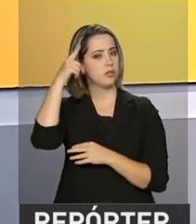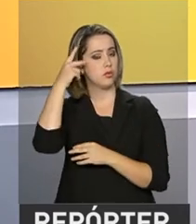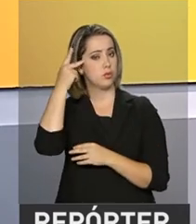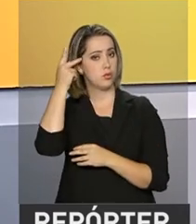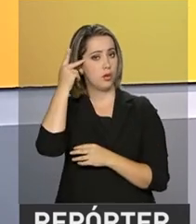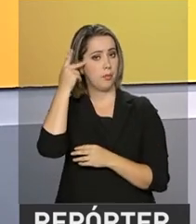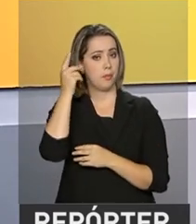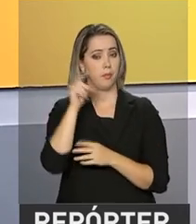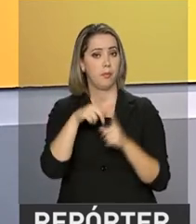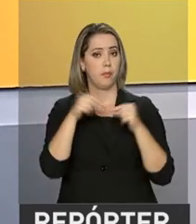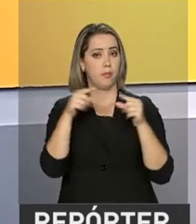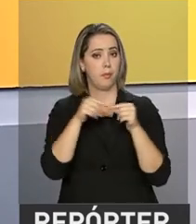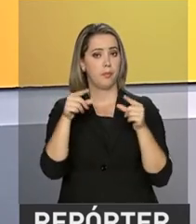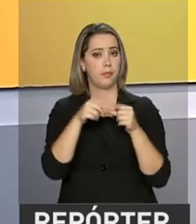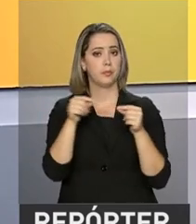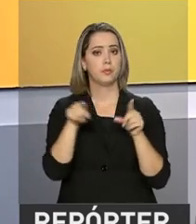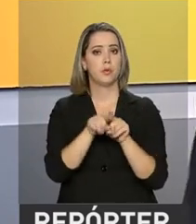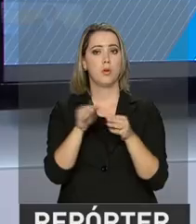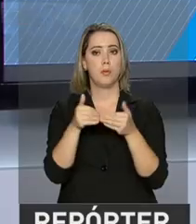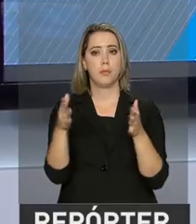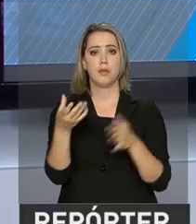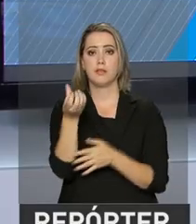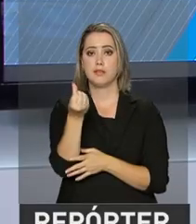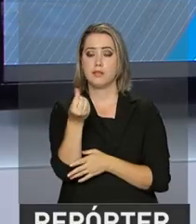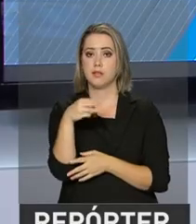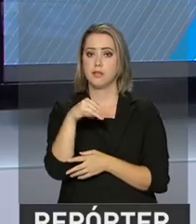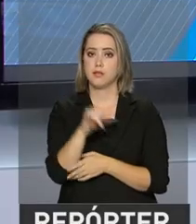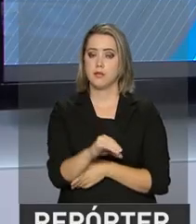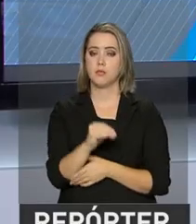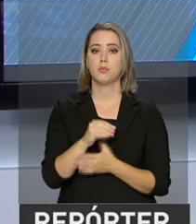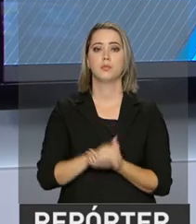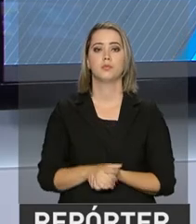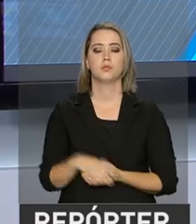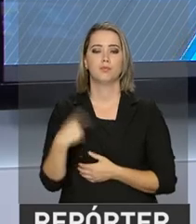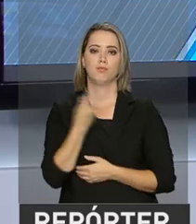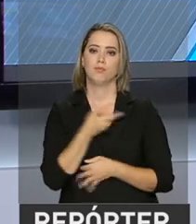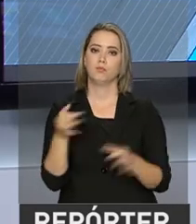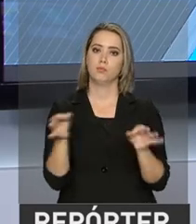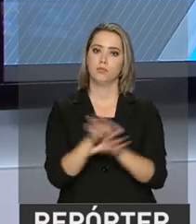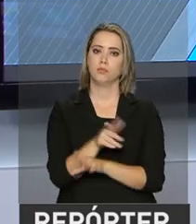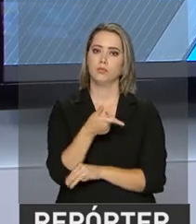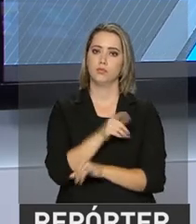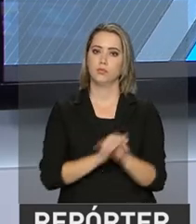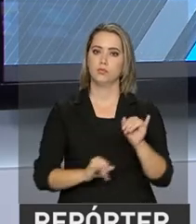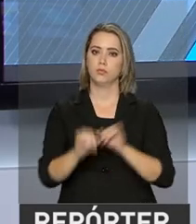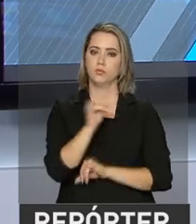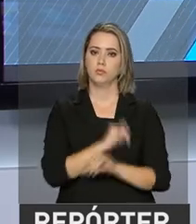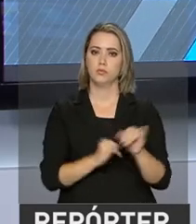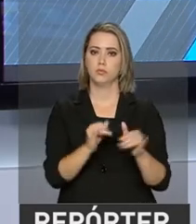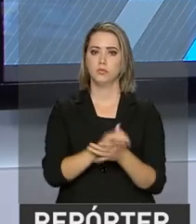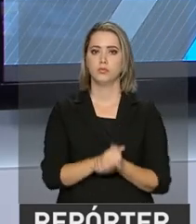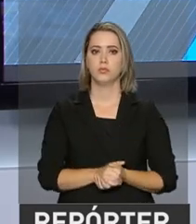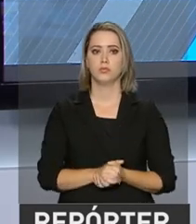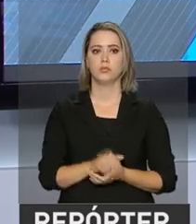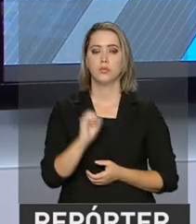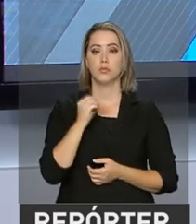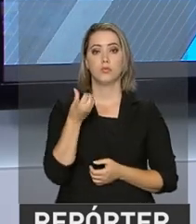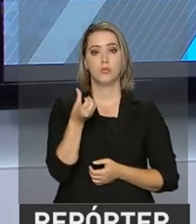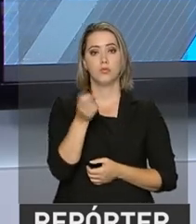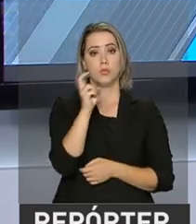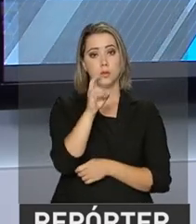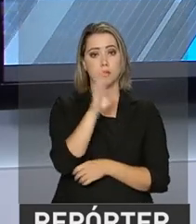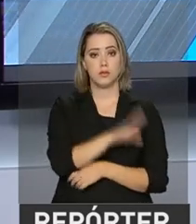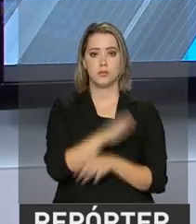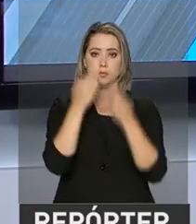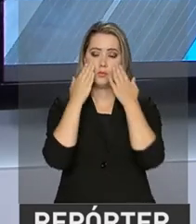público no próximo sábado 6 de maio nós estamos por aqui podemos voltar a qualquer momento com outras informações ou às